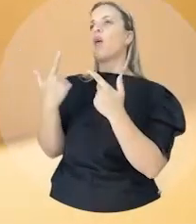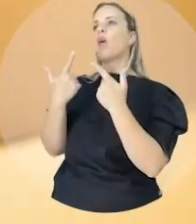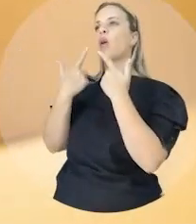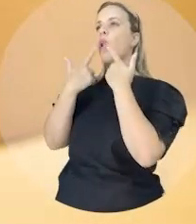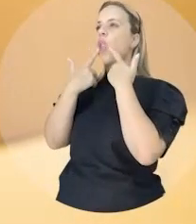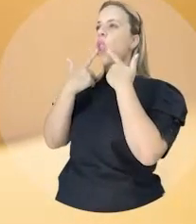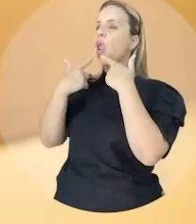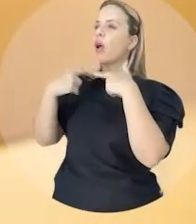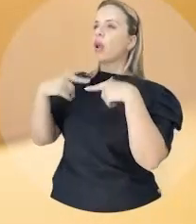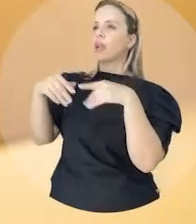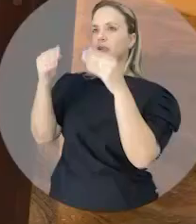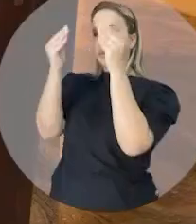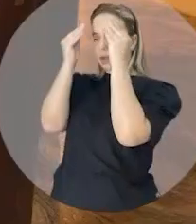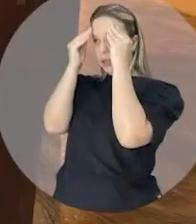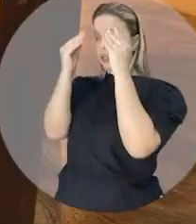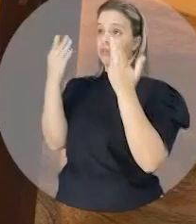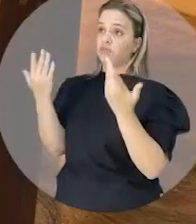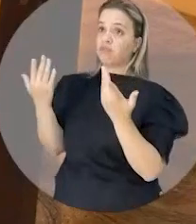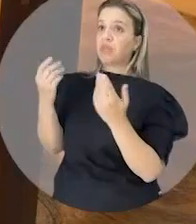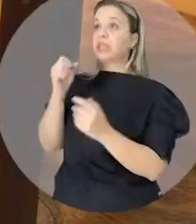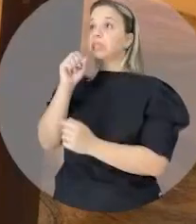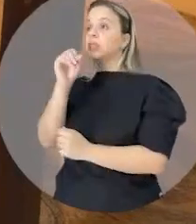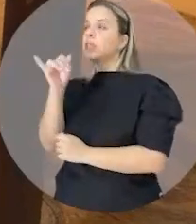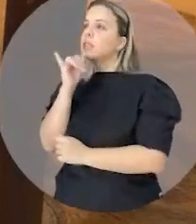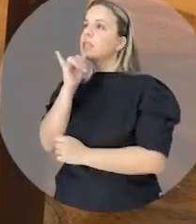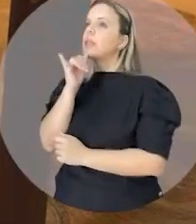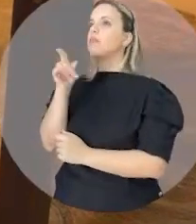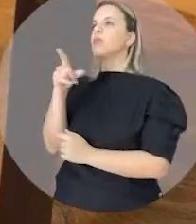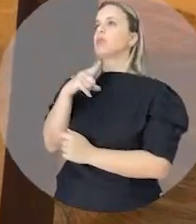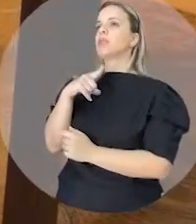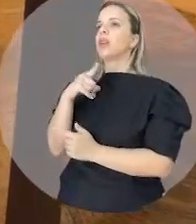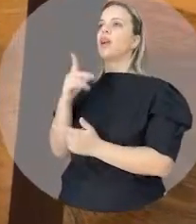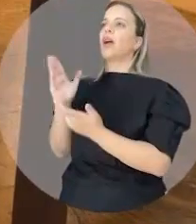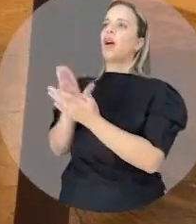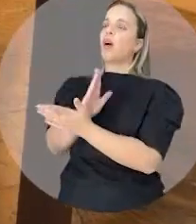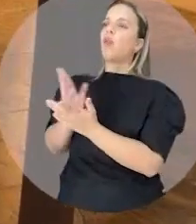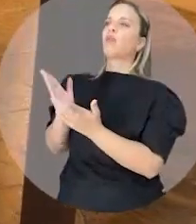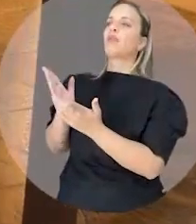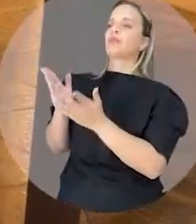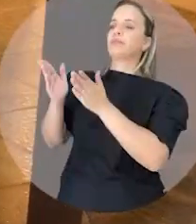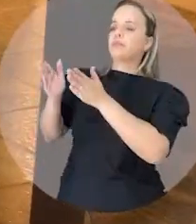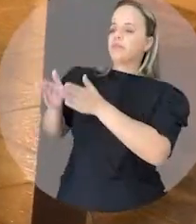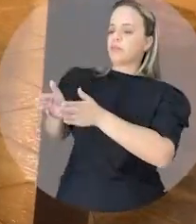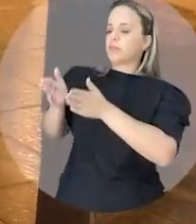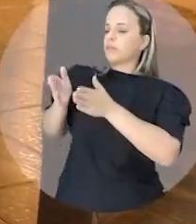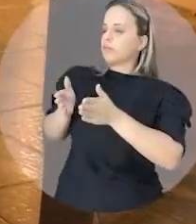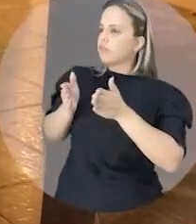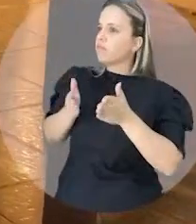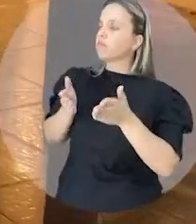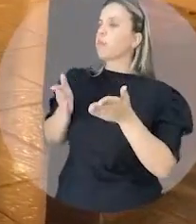linguagem literária. Né? Se você tem algumas passagens